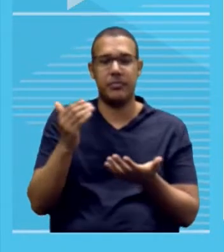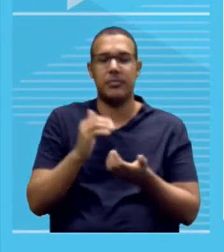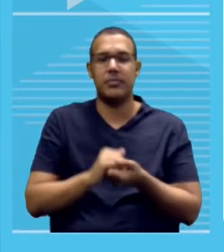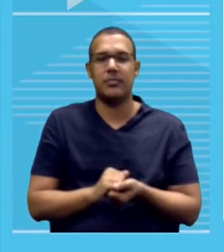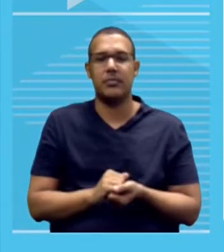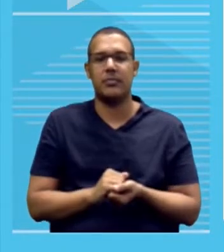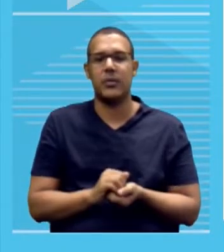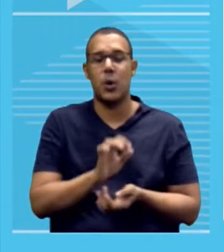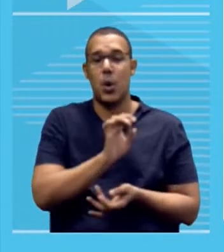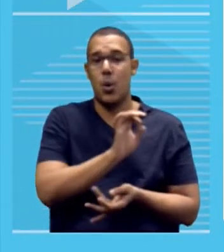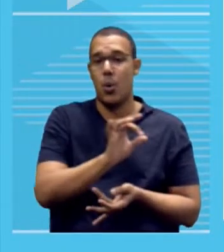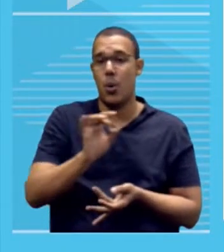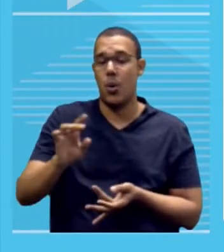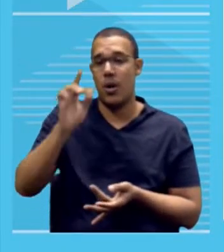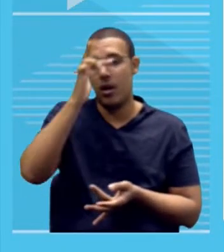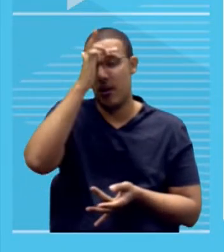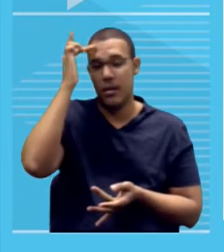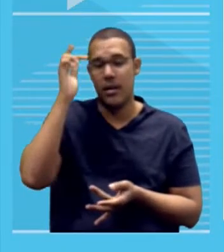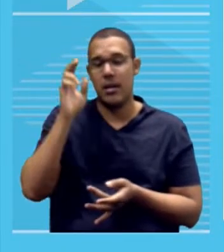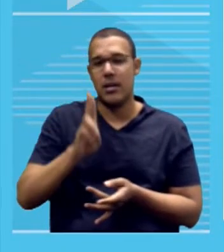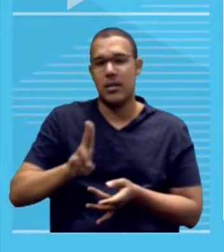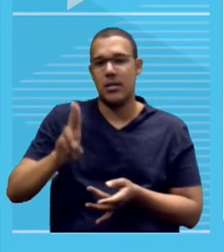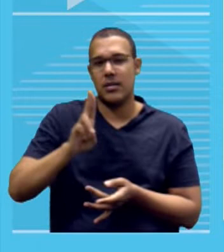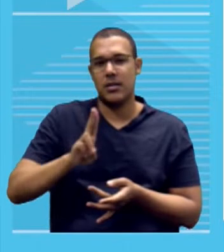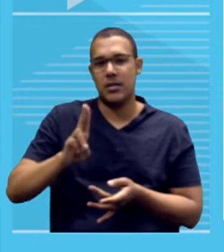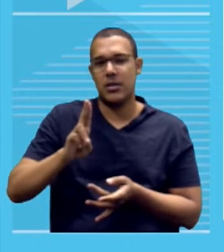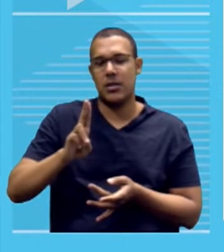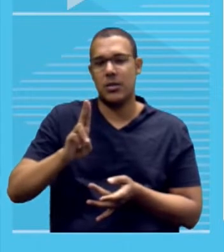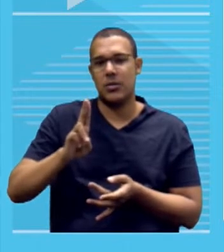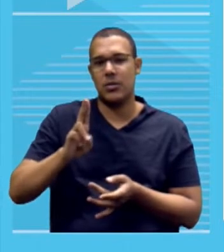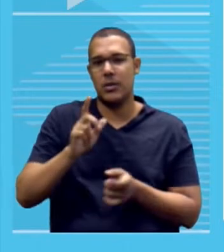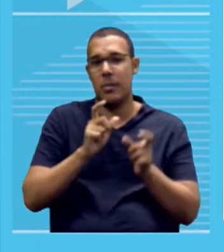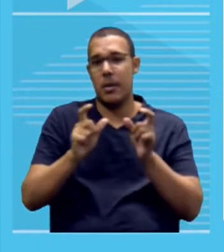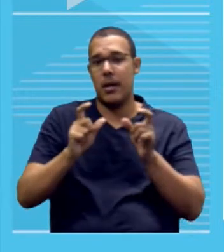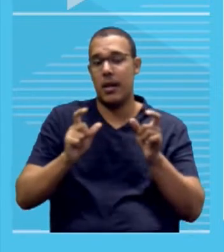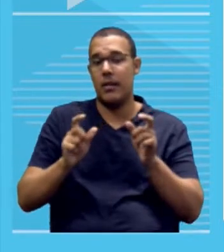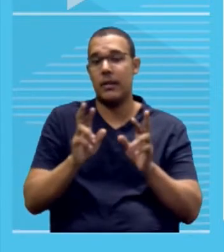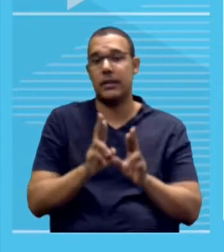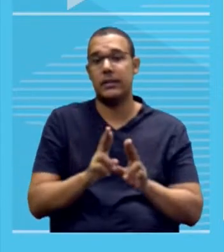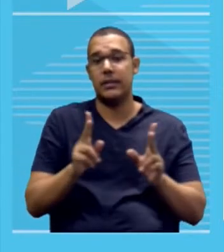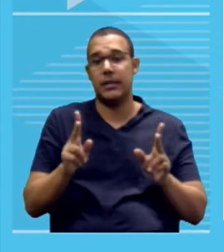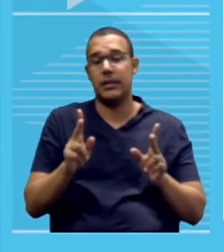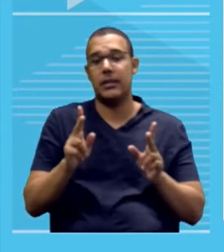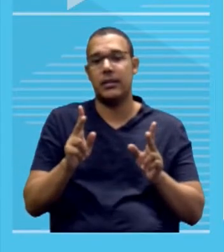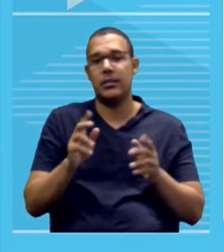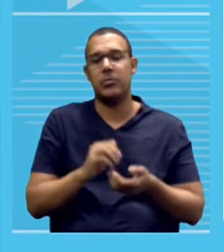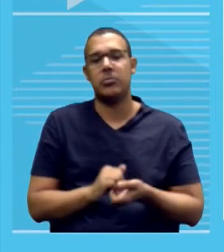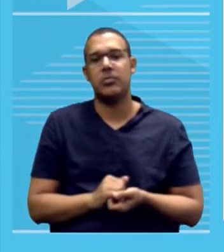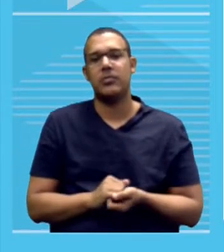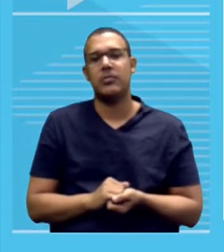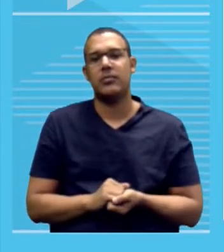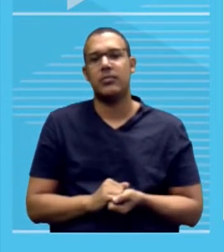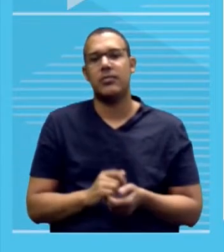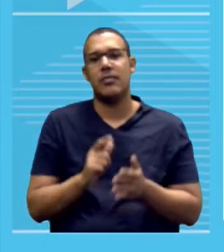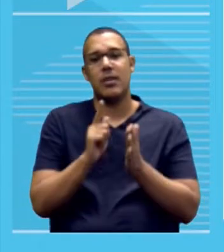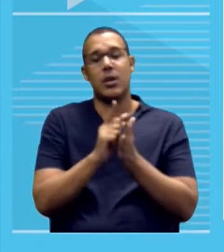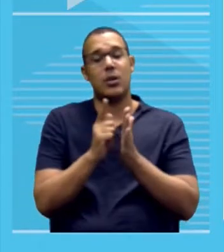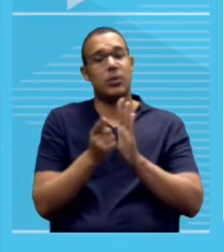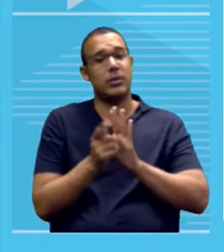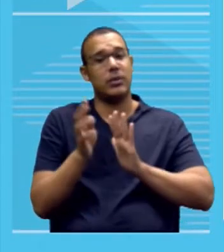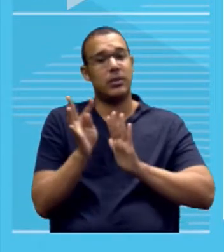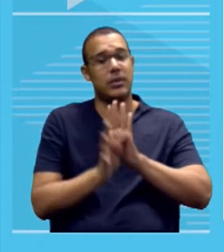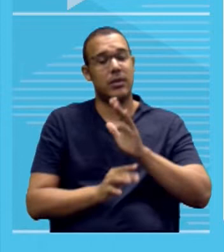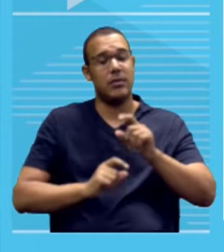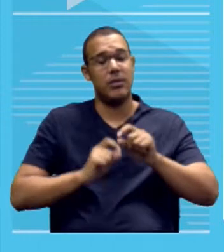em cada pessoa você usa um repertório para conversar a utilizar a língua com aquela pessoa e o gêneros textuais vão